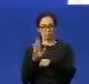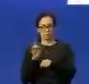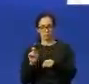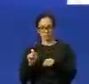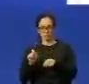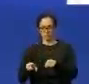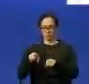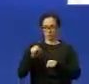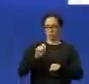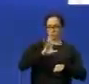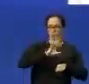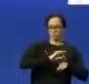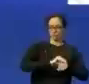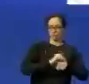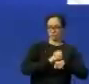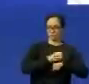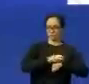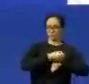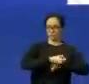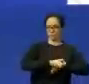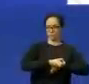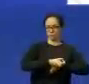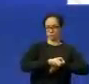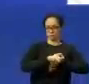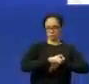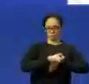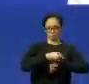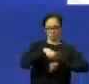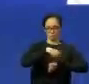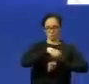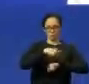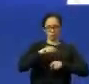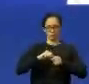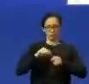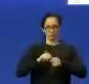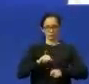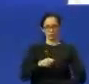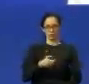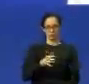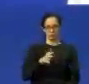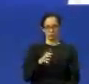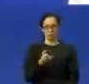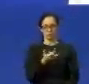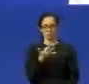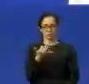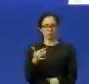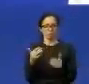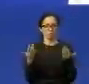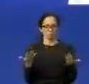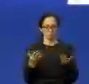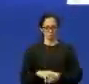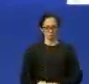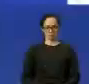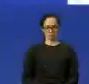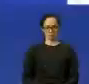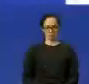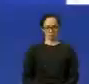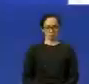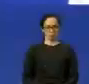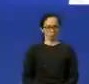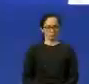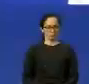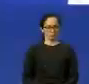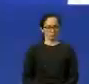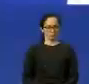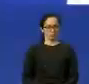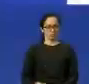pérolas originais. Então, a pérola colocada na pulseira pelo joalheiro tem diâmetro de milímetros igual a quanto? Então, a pérola, no